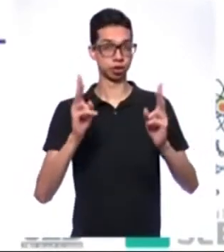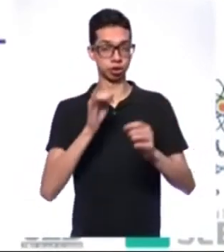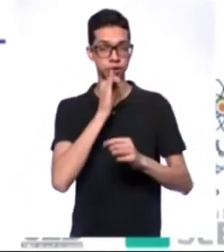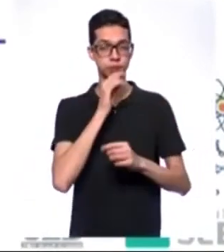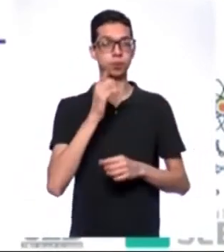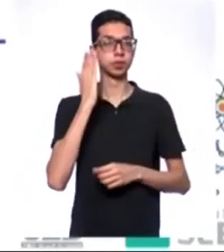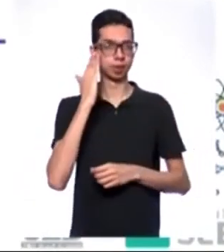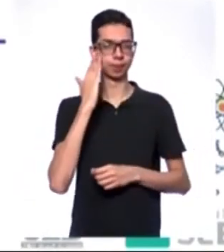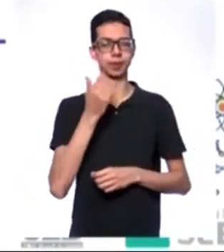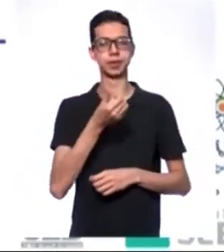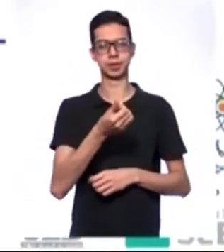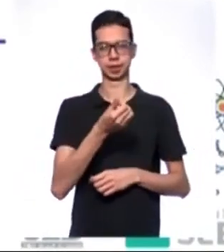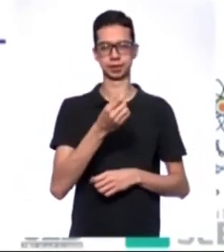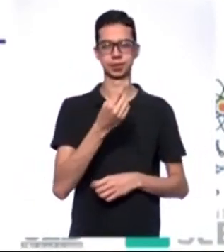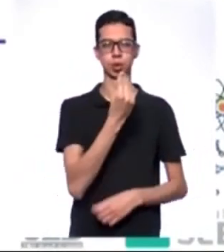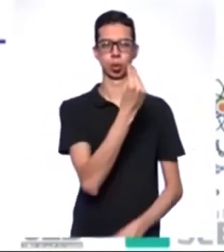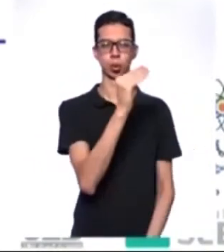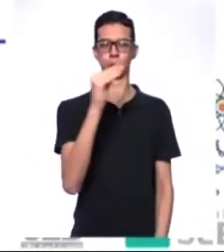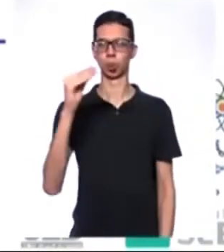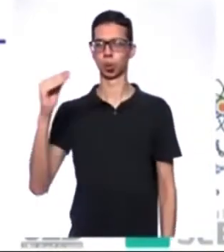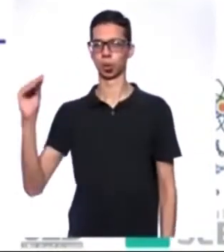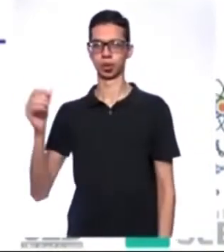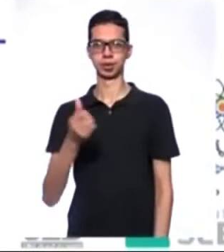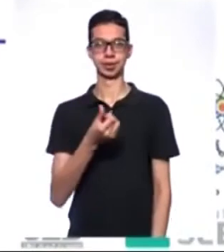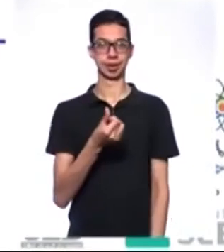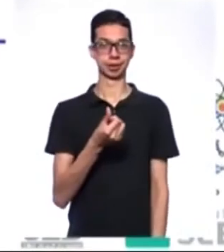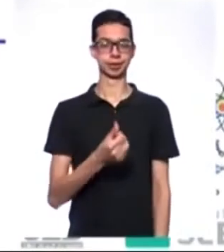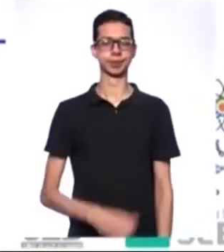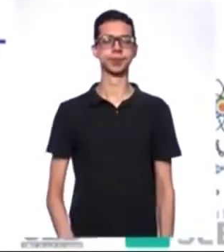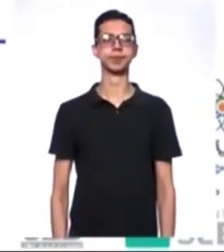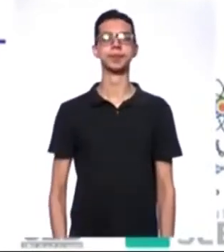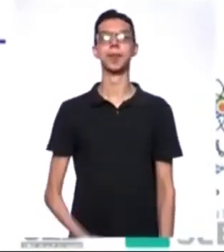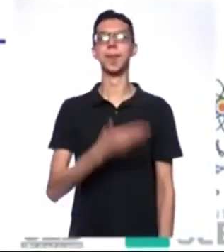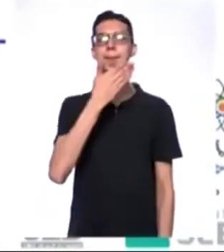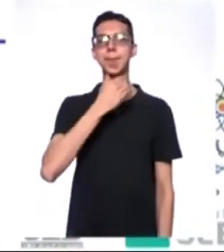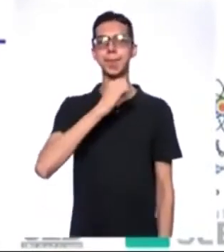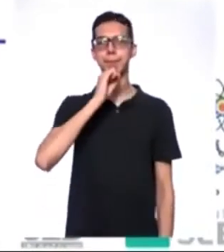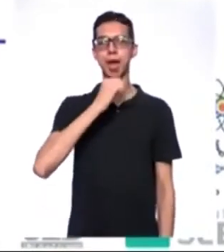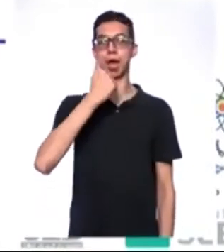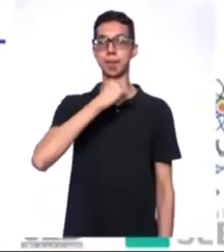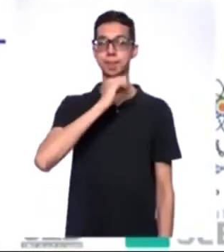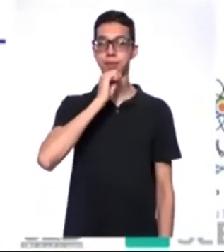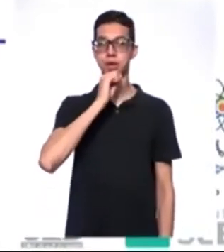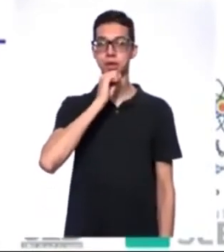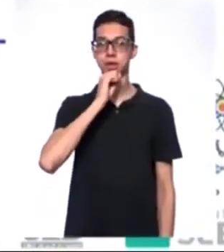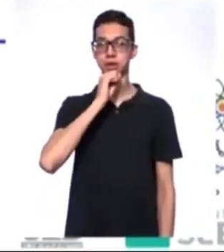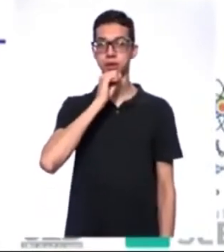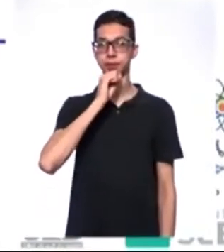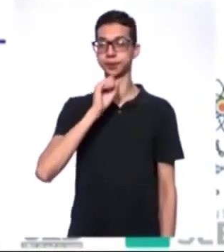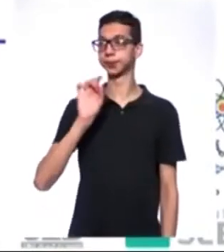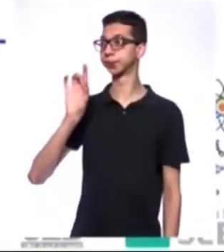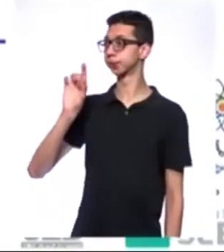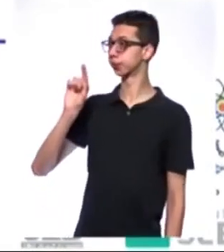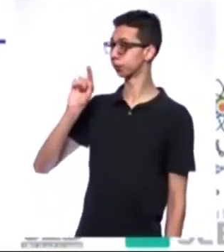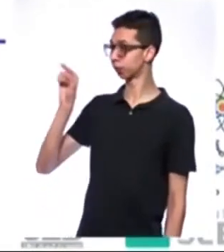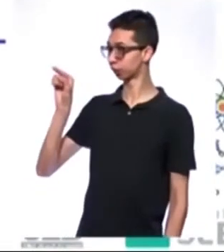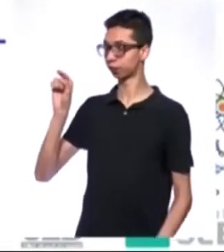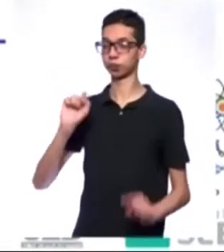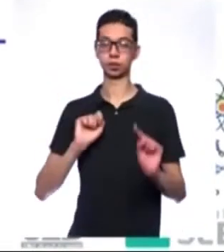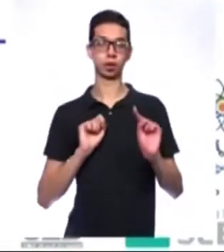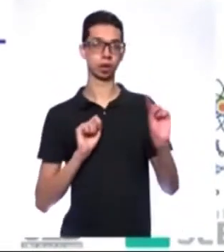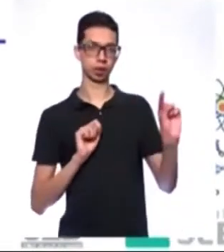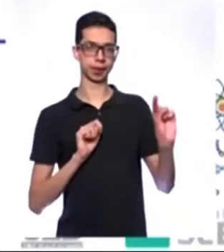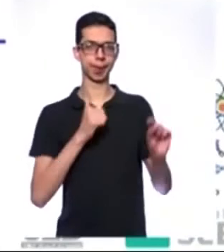desenho 6 casinhas e coloque o pai e a mãe nas extremidades ó eu coloquei o pai na